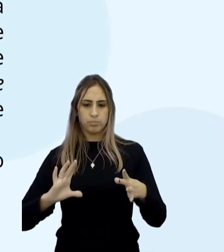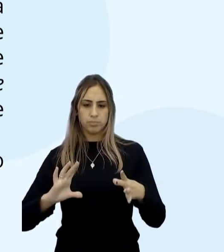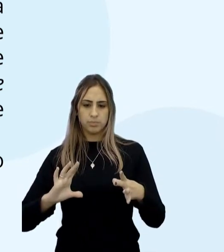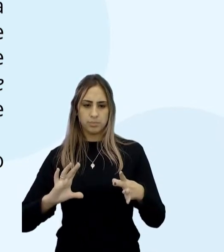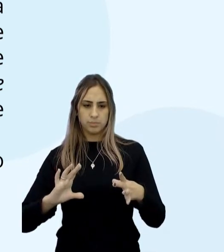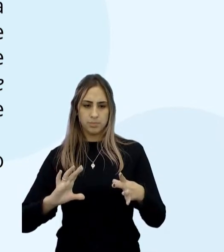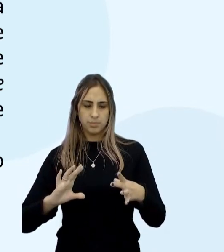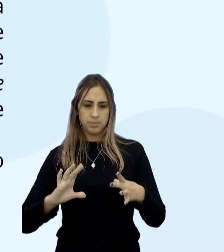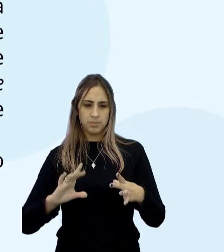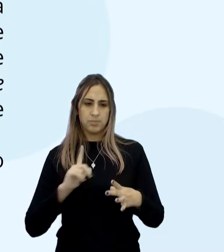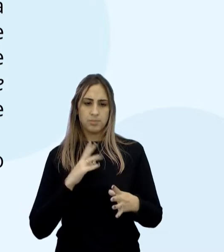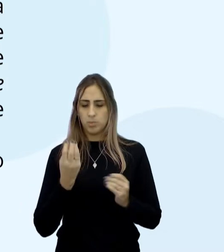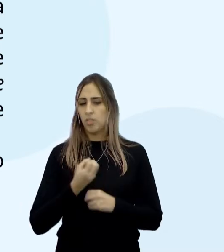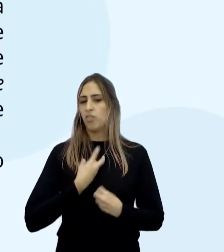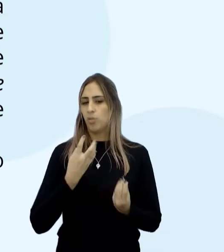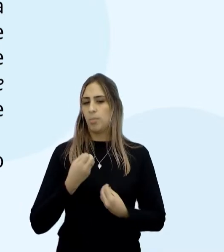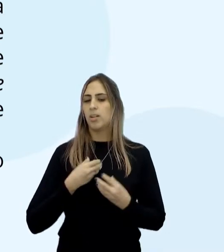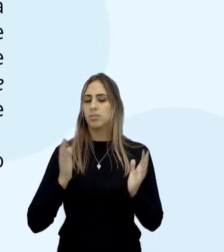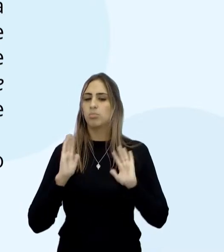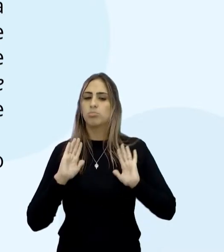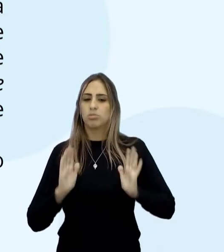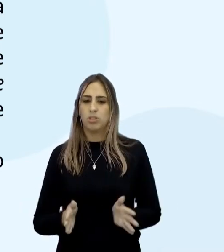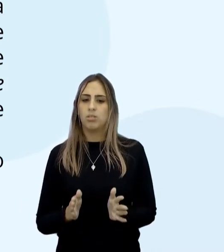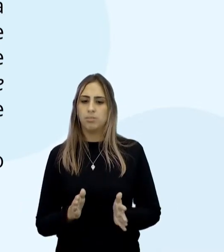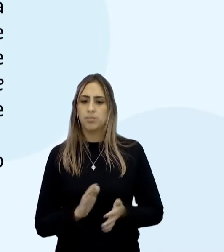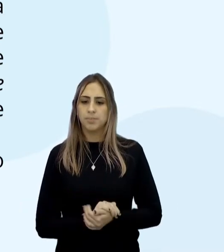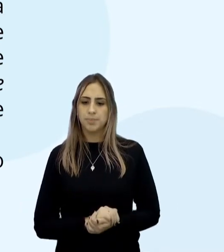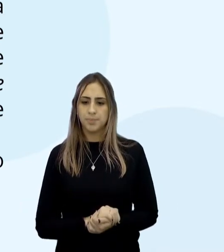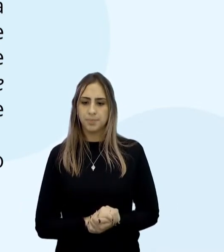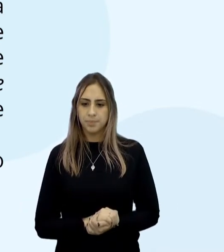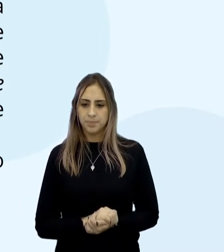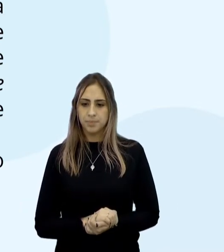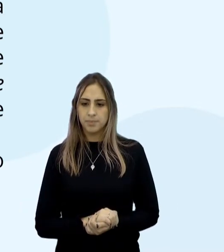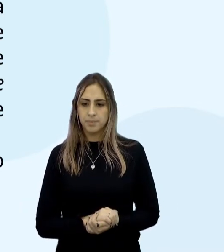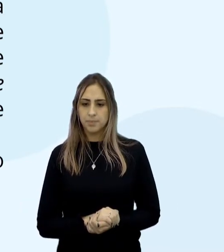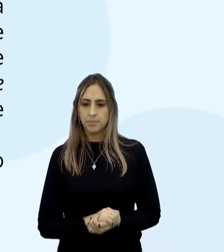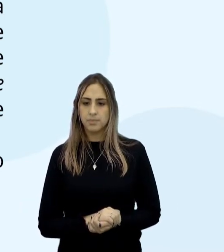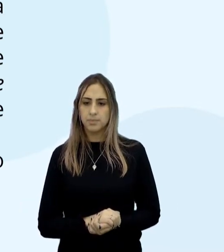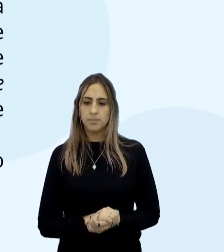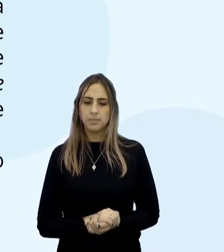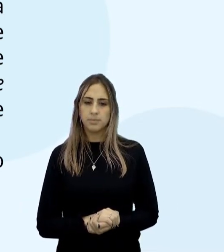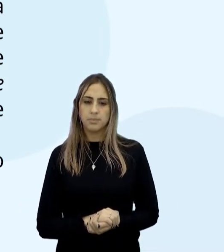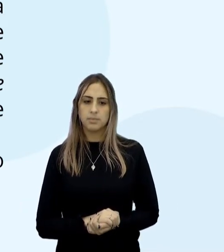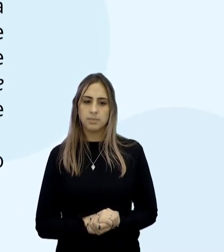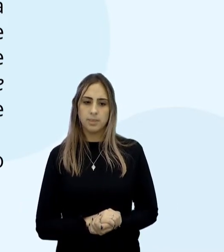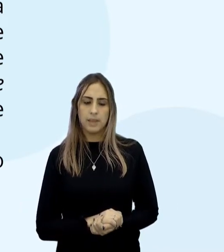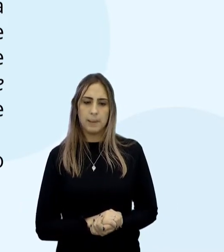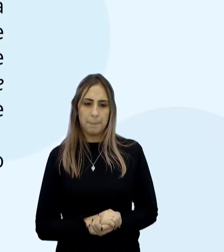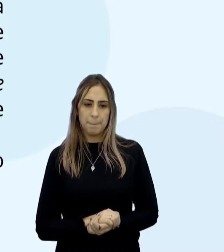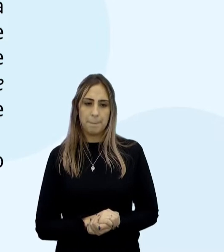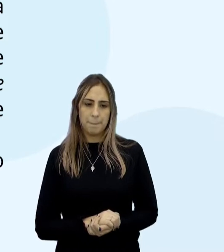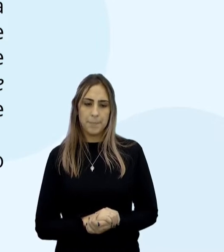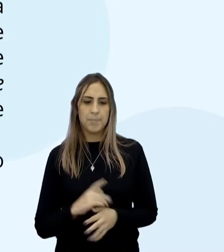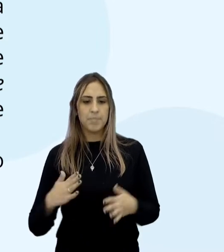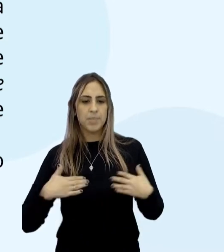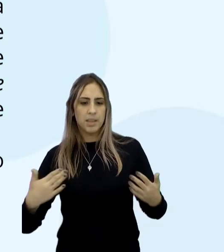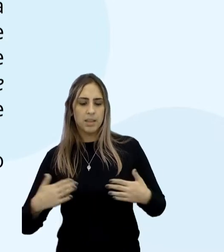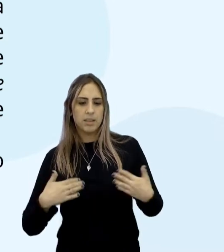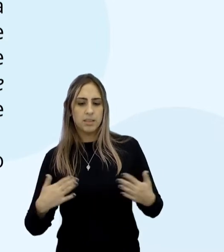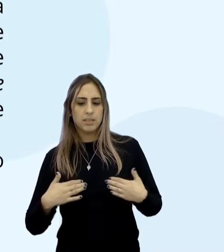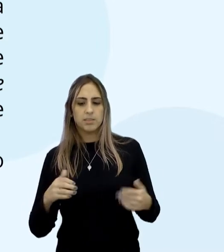muita informação aí sobre o entrevistado, né? A